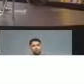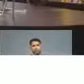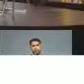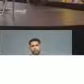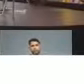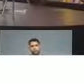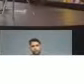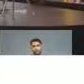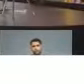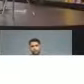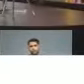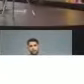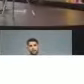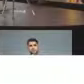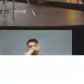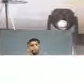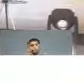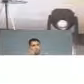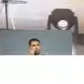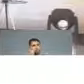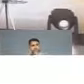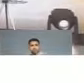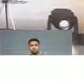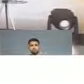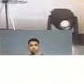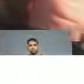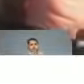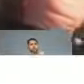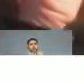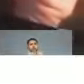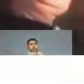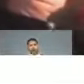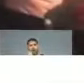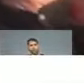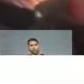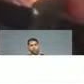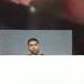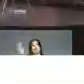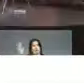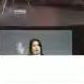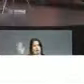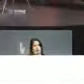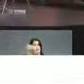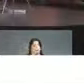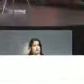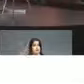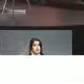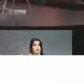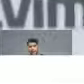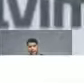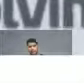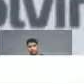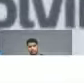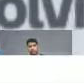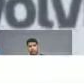uma conexão virtual de especialistas pesquisadores políticos e empresários que avaliam propostas para modelos de negócios sustentáveis